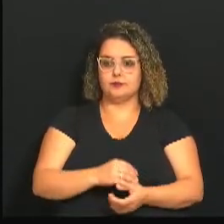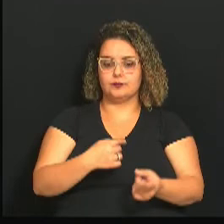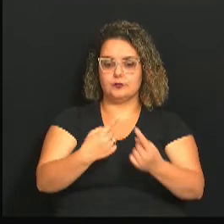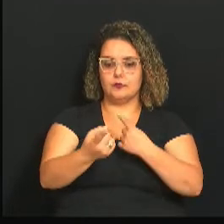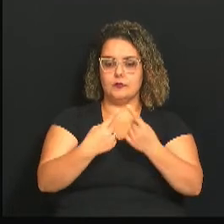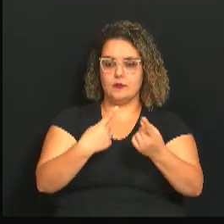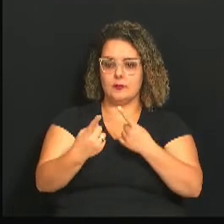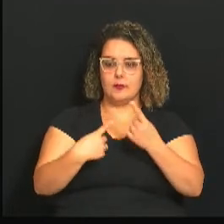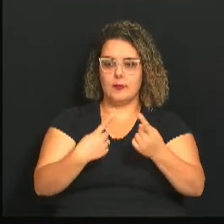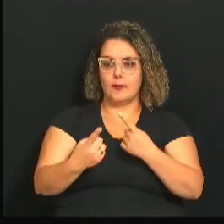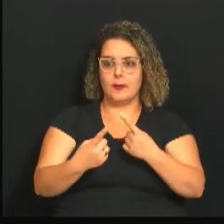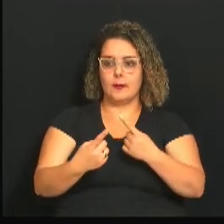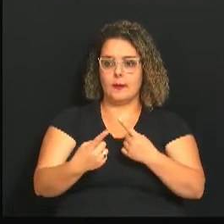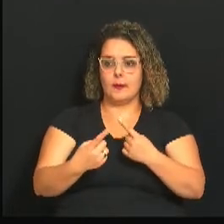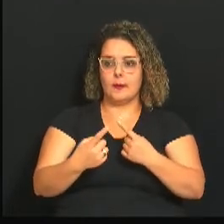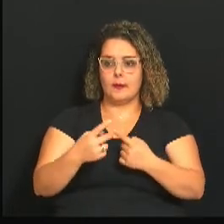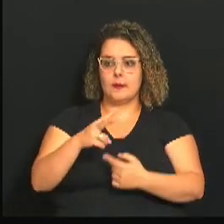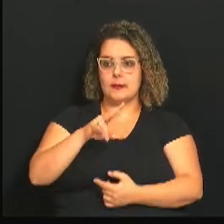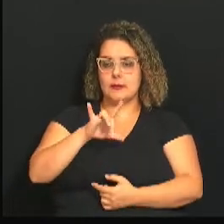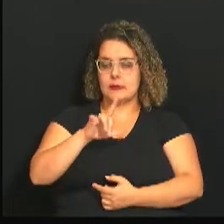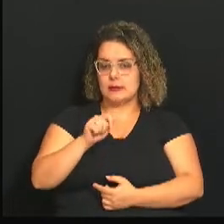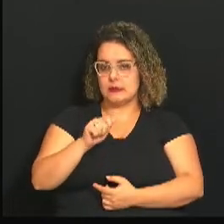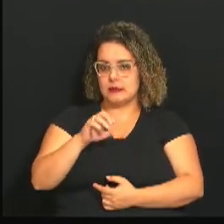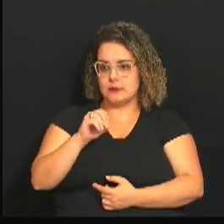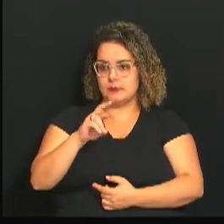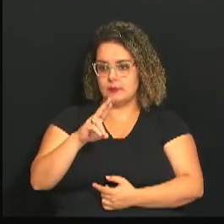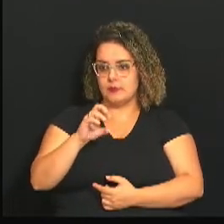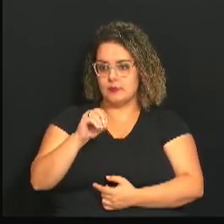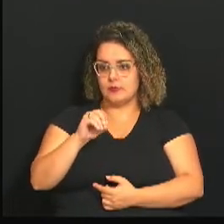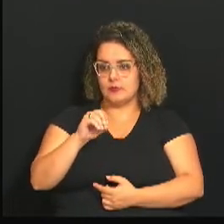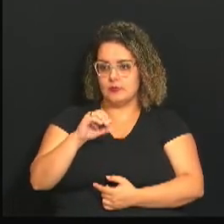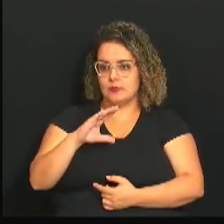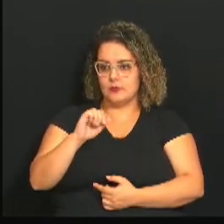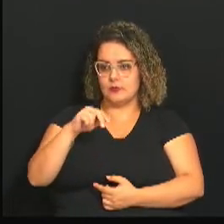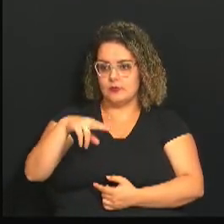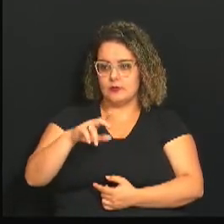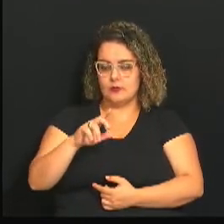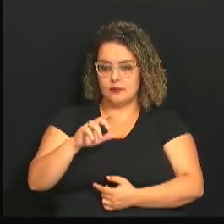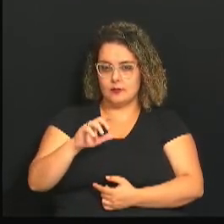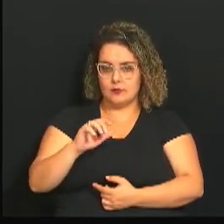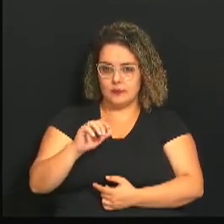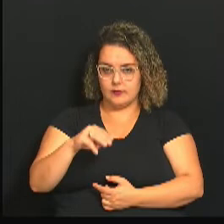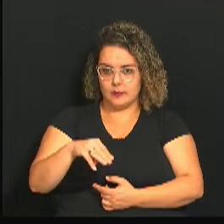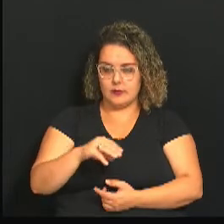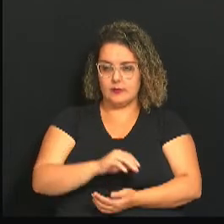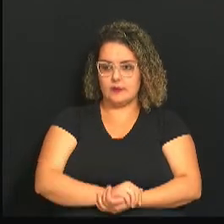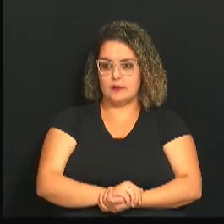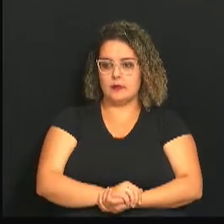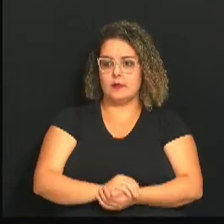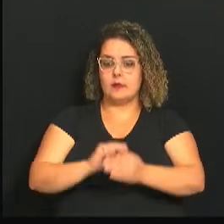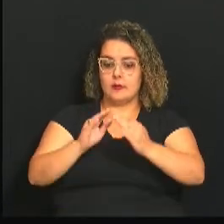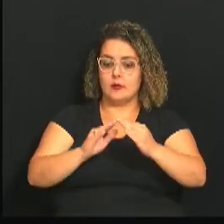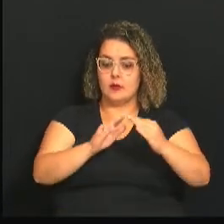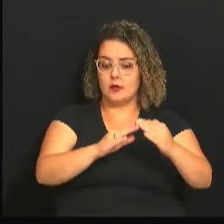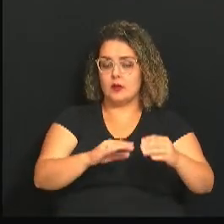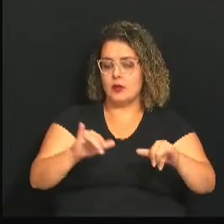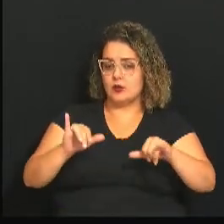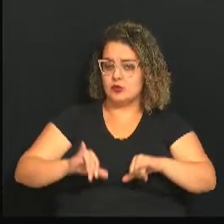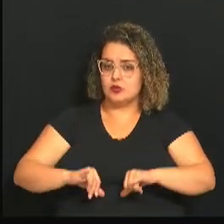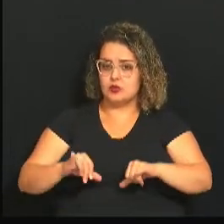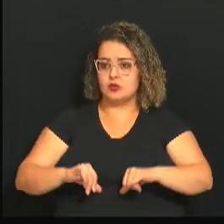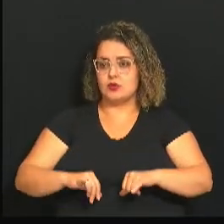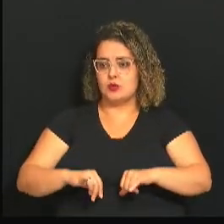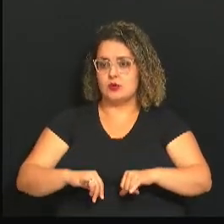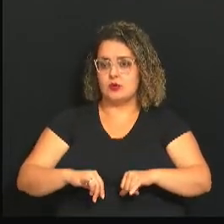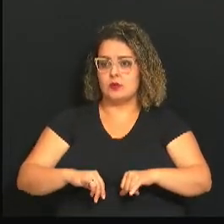a Vila Araucã, o Jardim Miranda, a população sofre sempre que tem